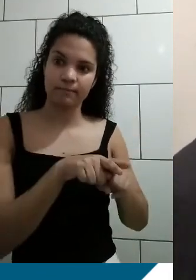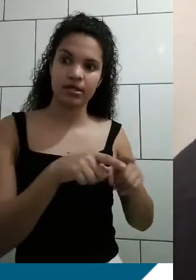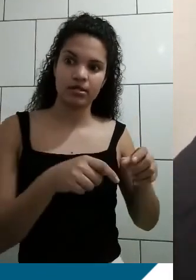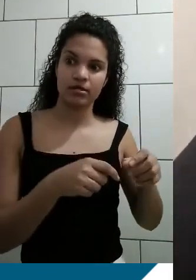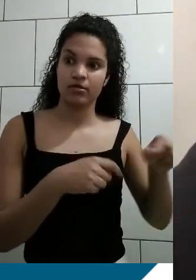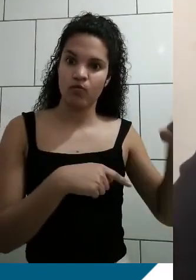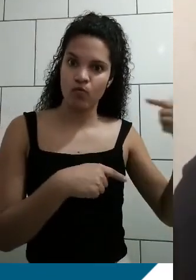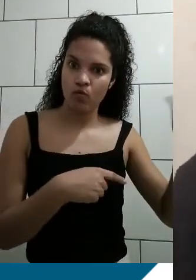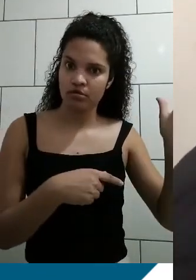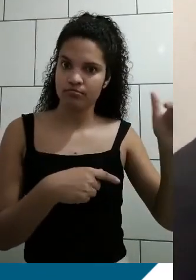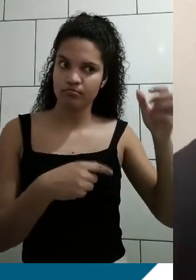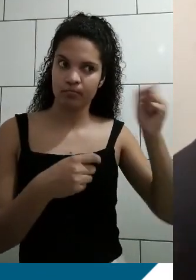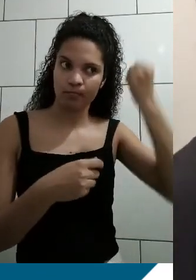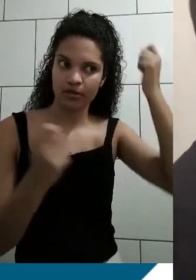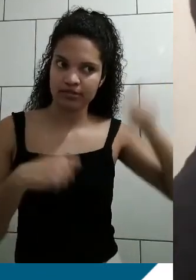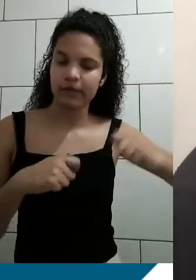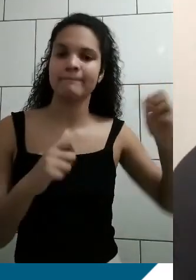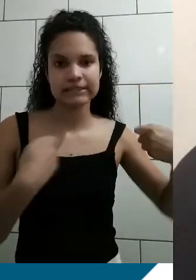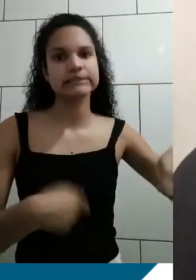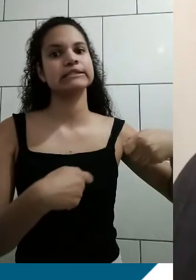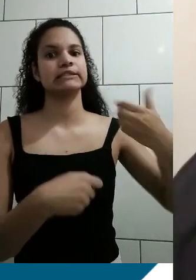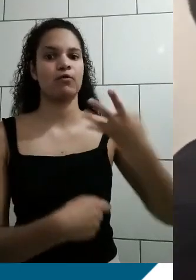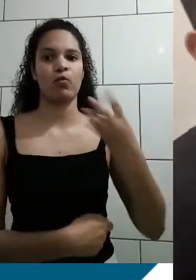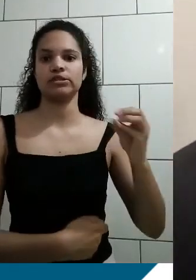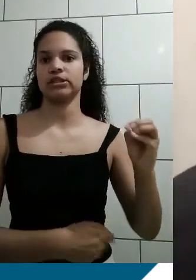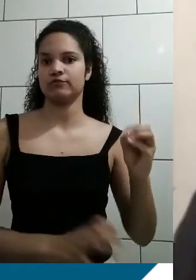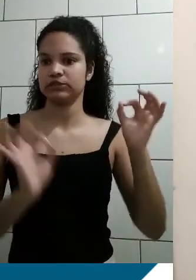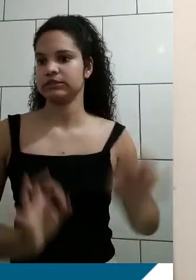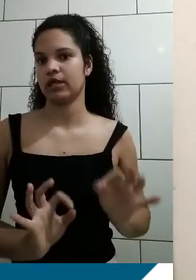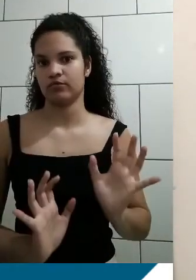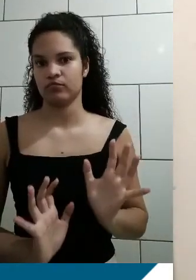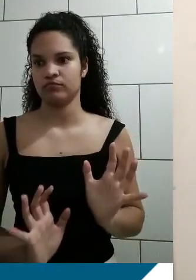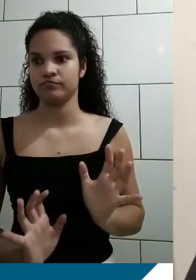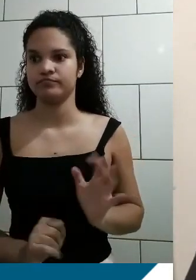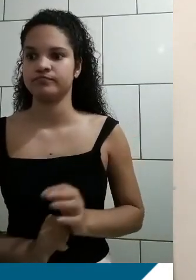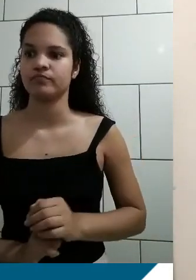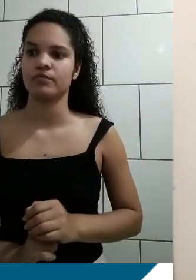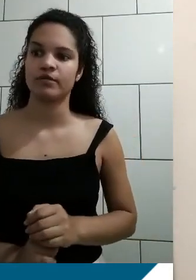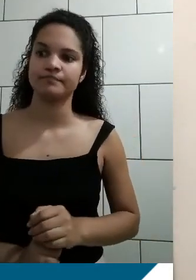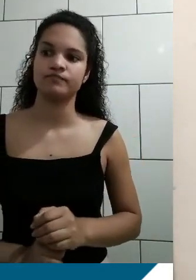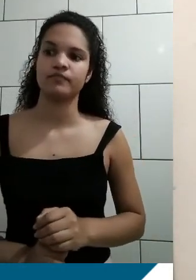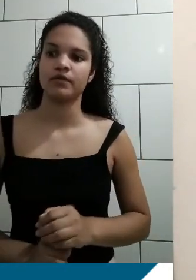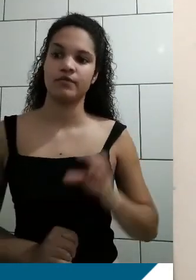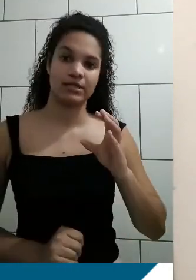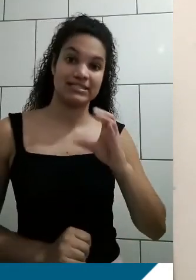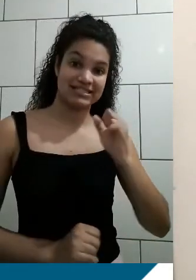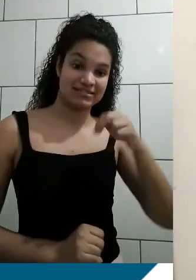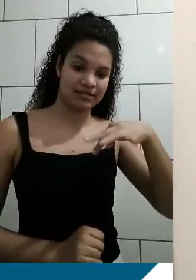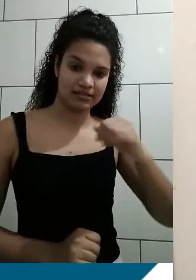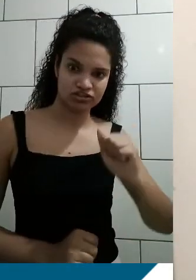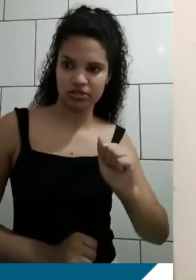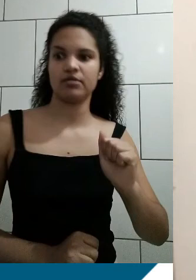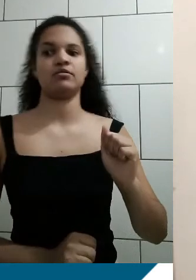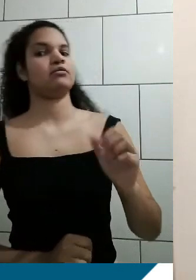potencial a metade da altura. A cinética vale 200 e a potencial gravitacional também vale 200 joules. Então é isso,